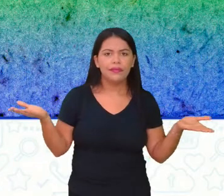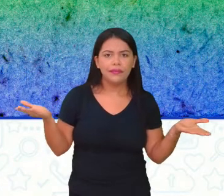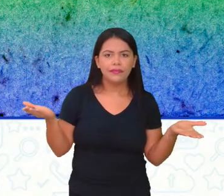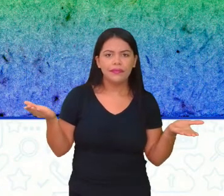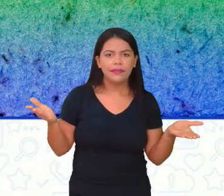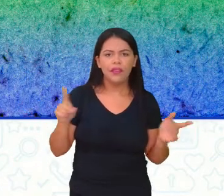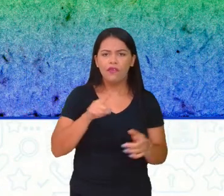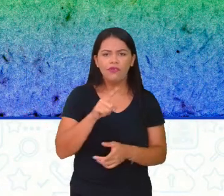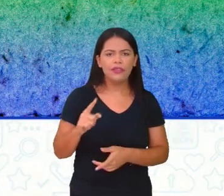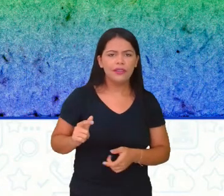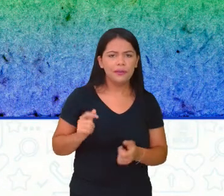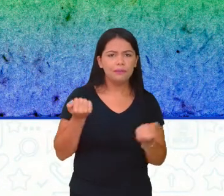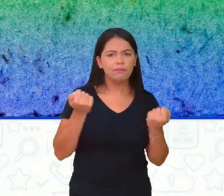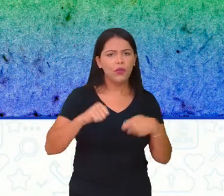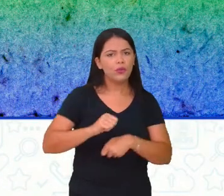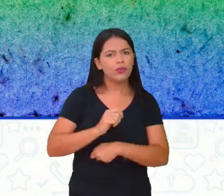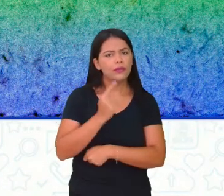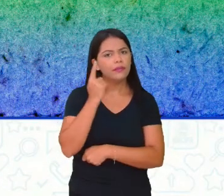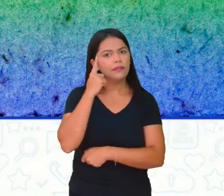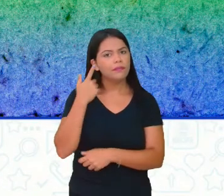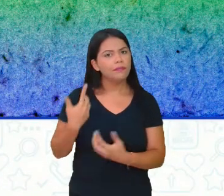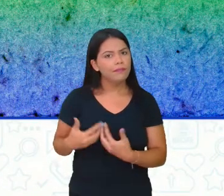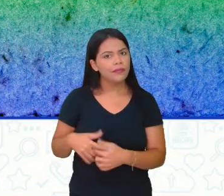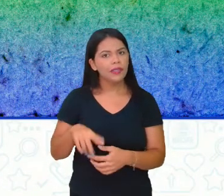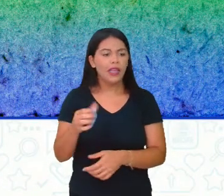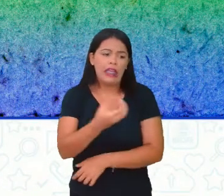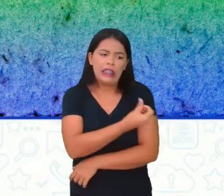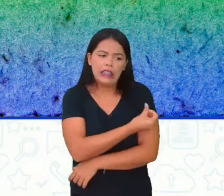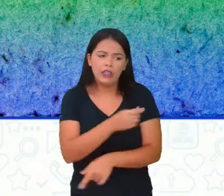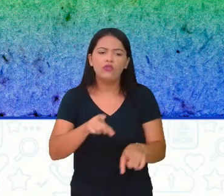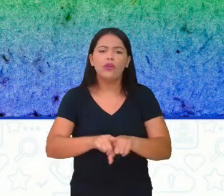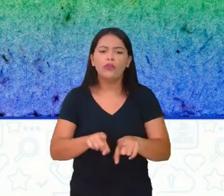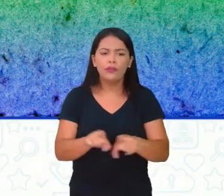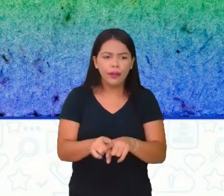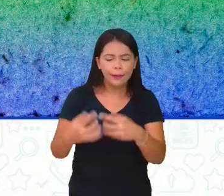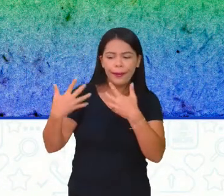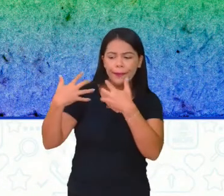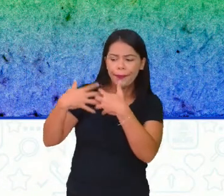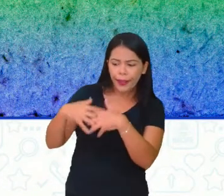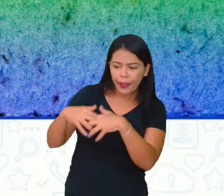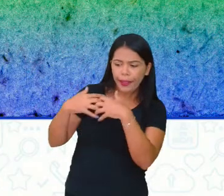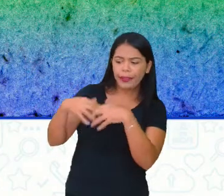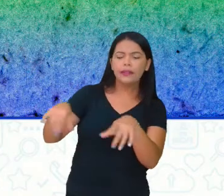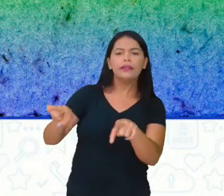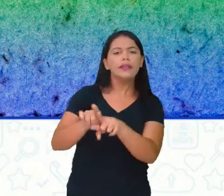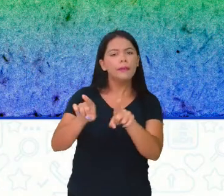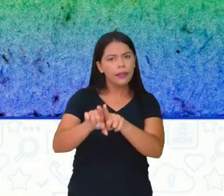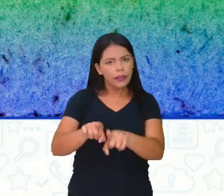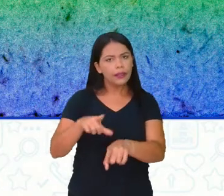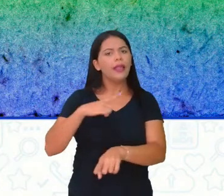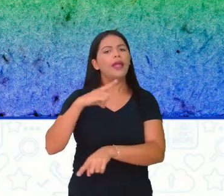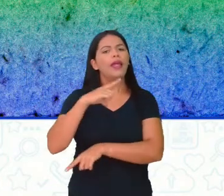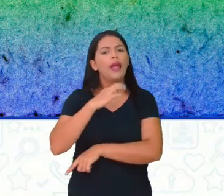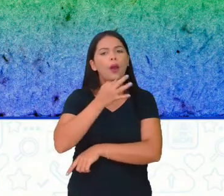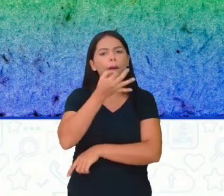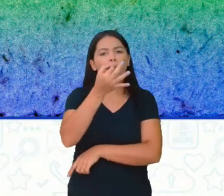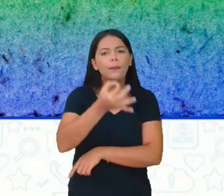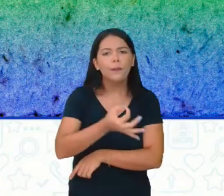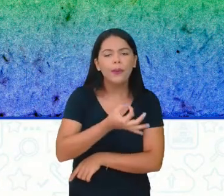pensar nisso? Sexto ano também pensa, sexto ano também tem opiniões, sexto